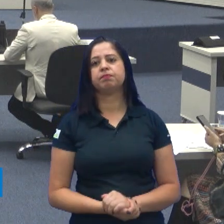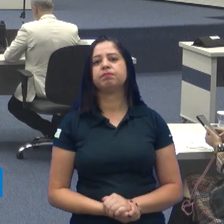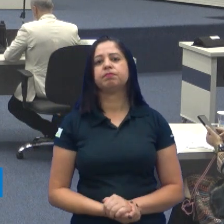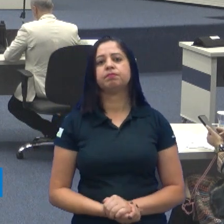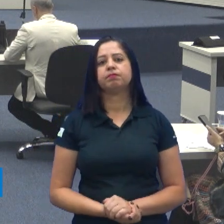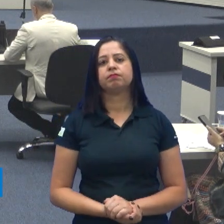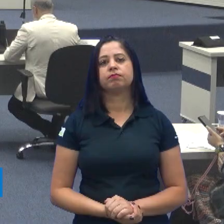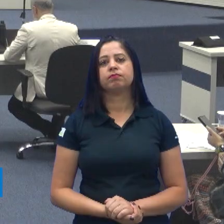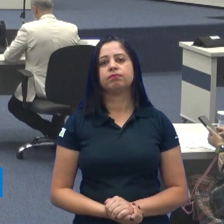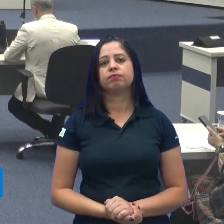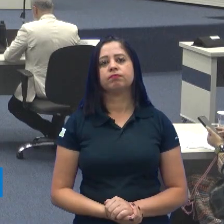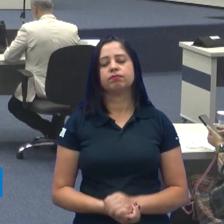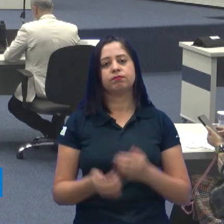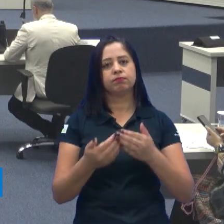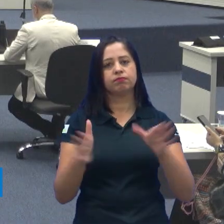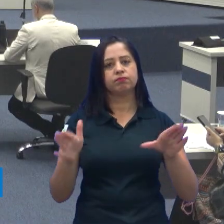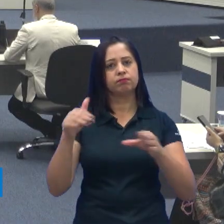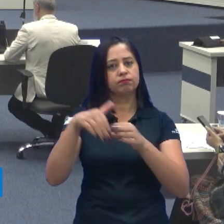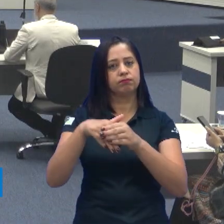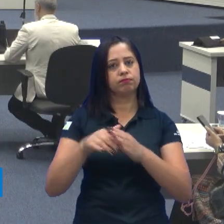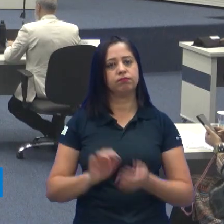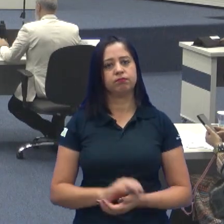Aberta a votação.